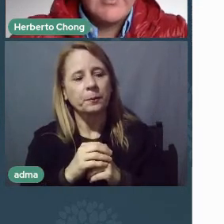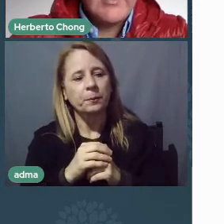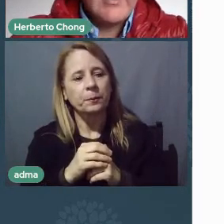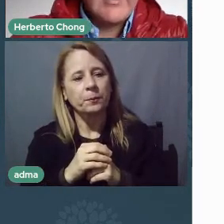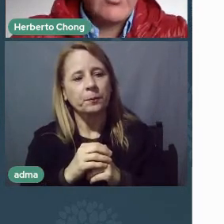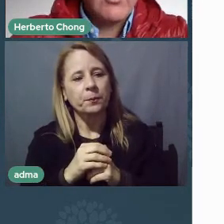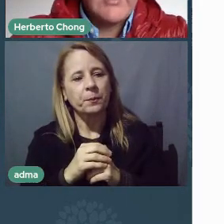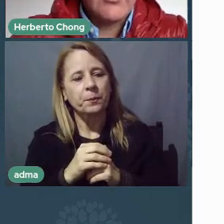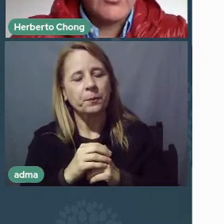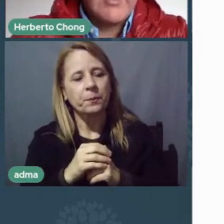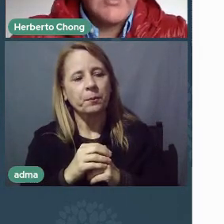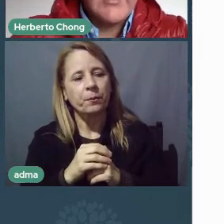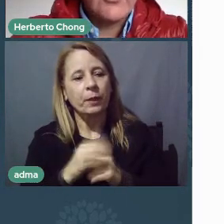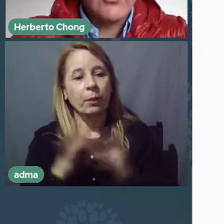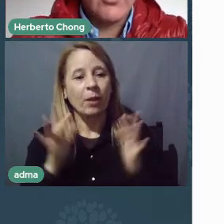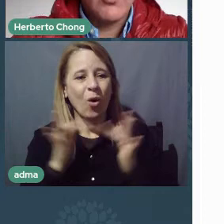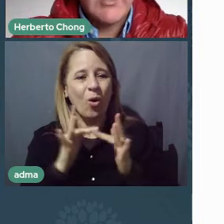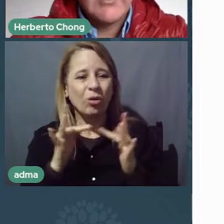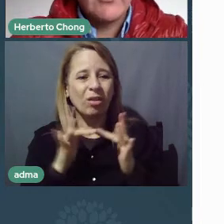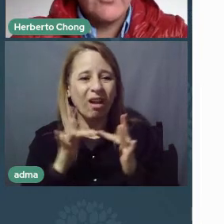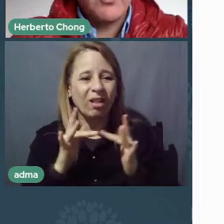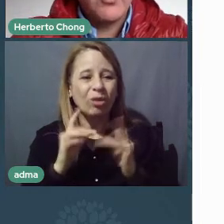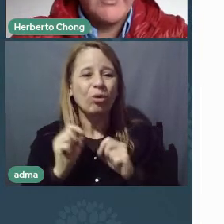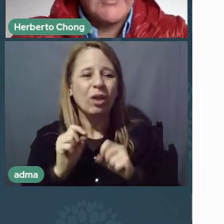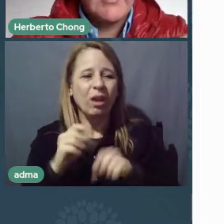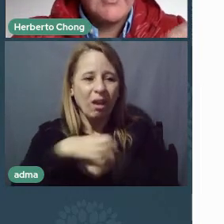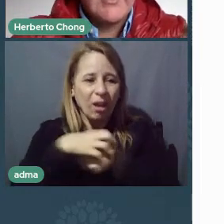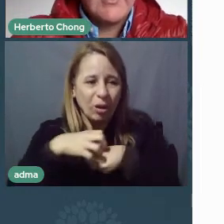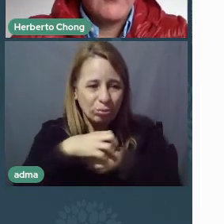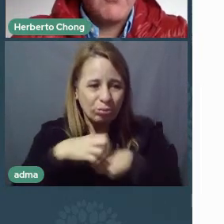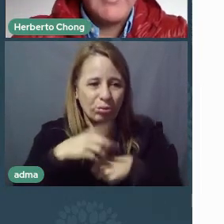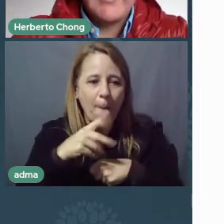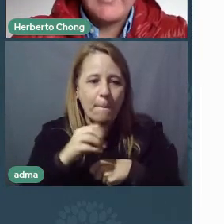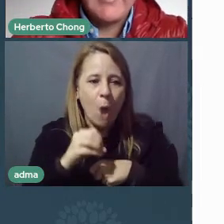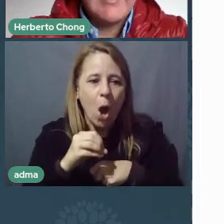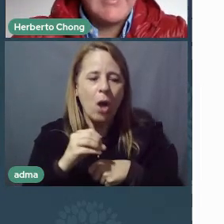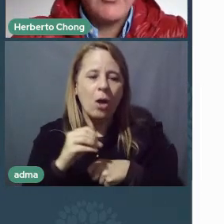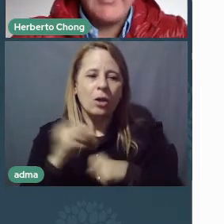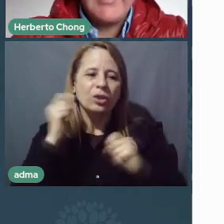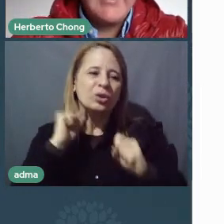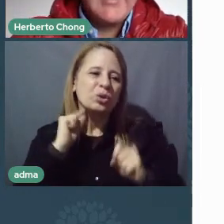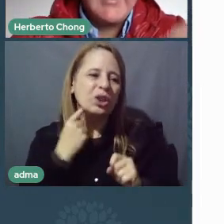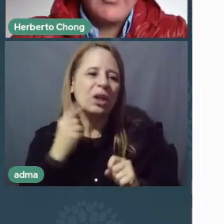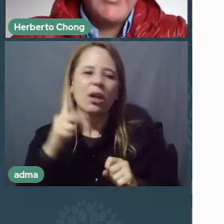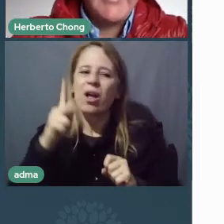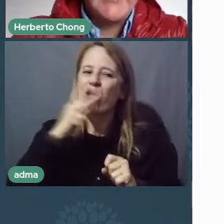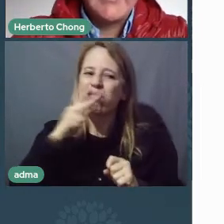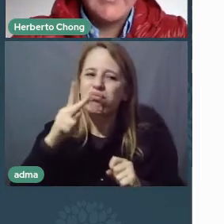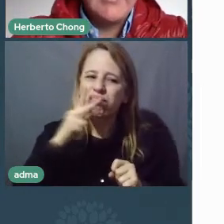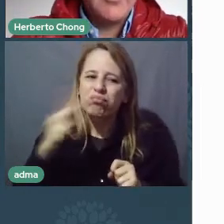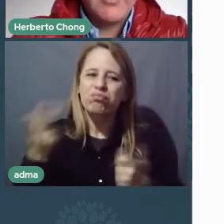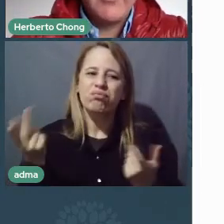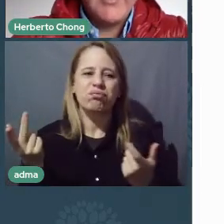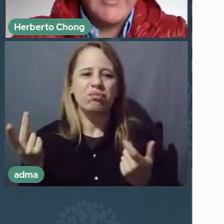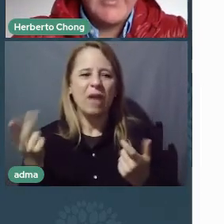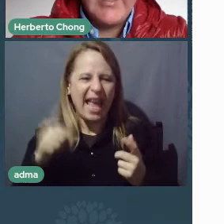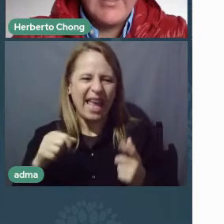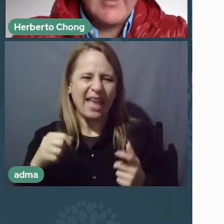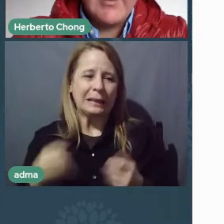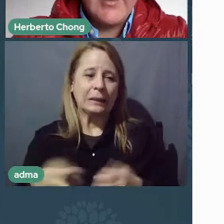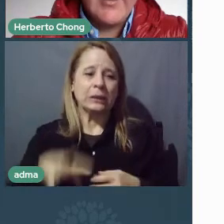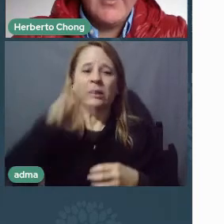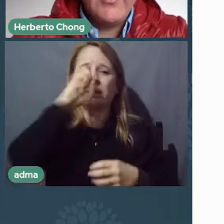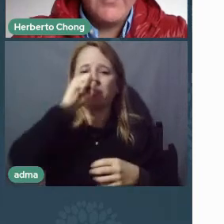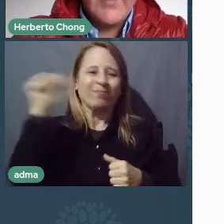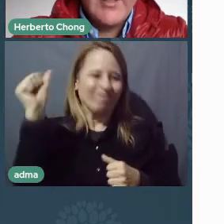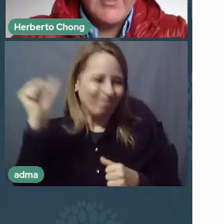vezes, contato com alérgenos como ácaros de poeira, a fumaça de cigarro é um irritante para a via